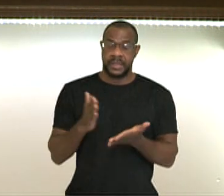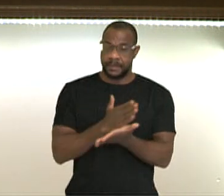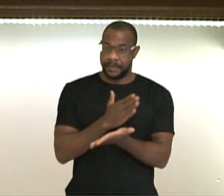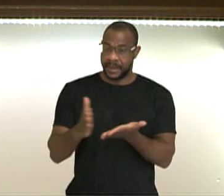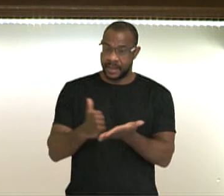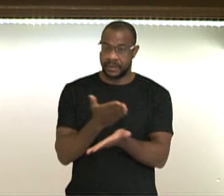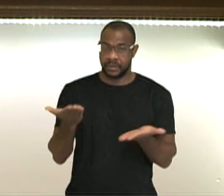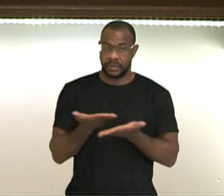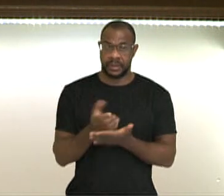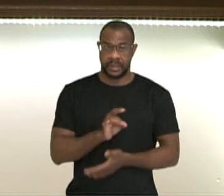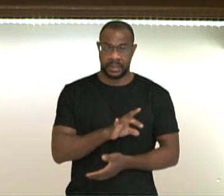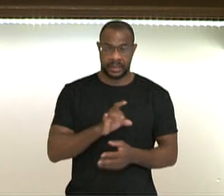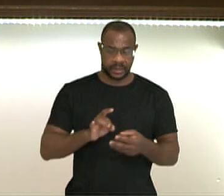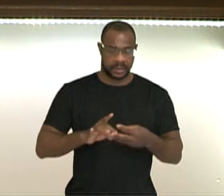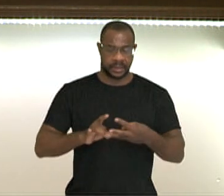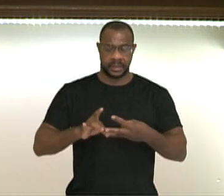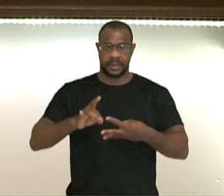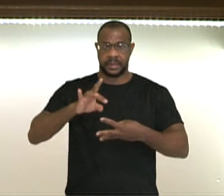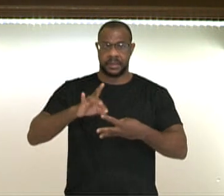só.